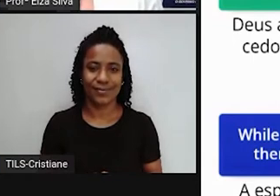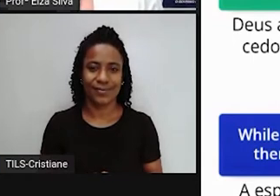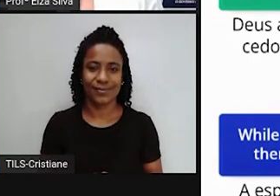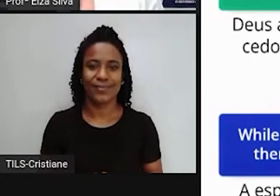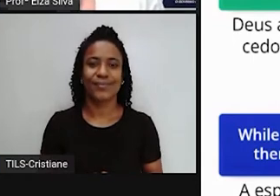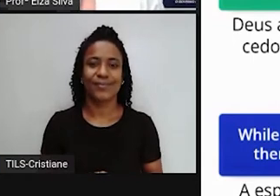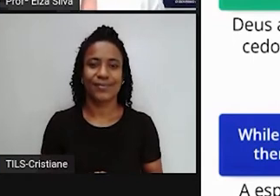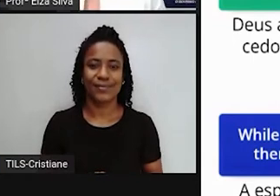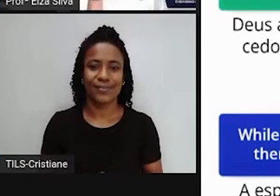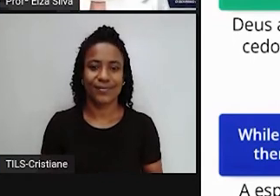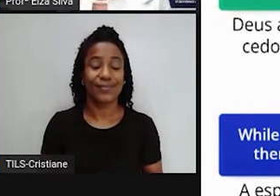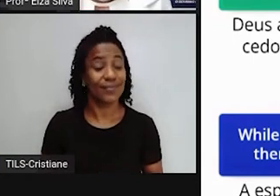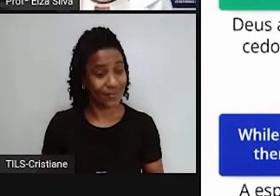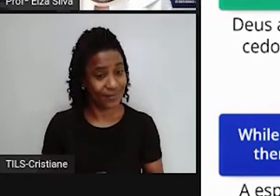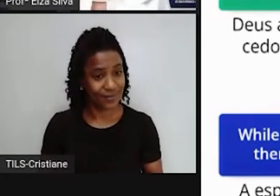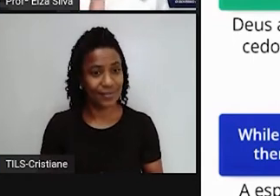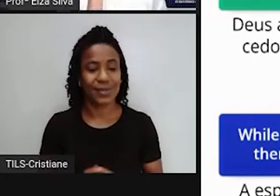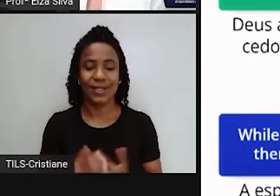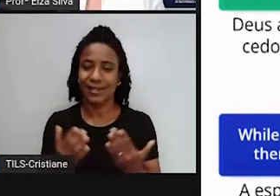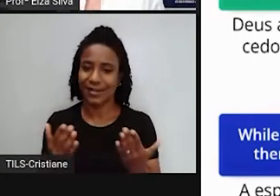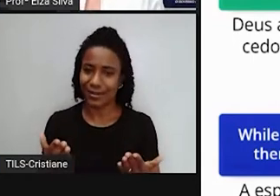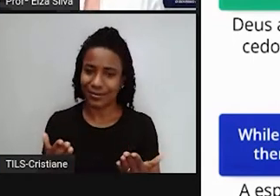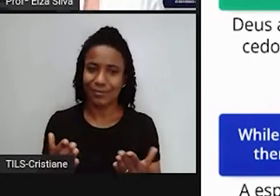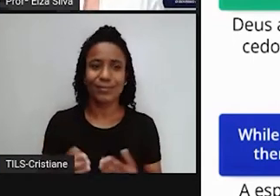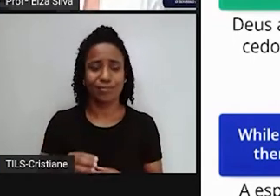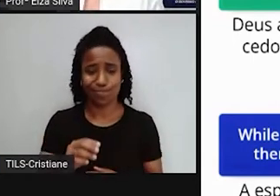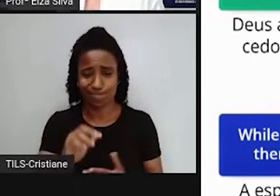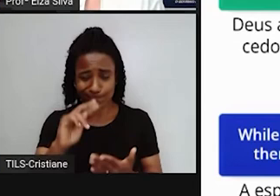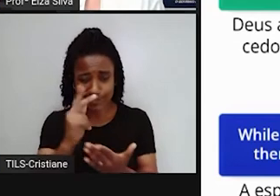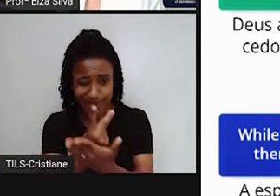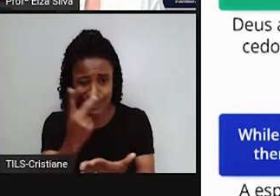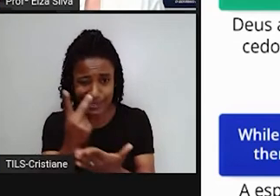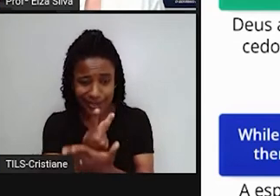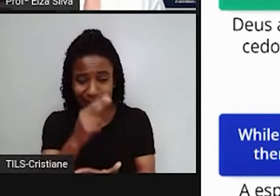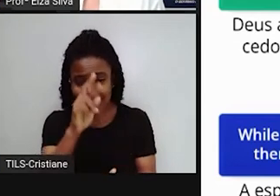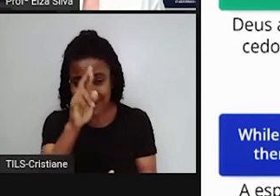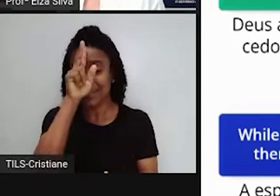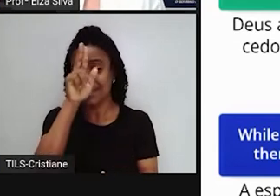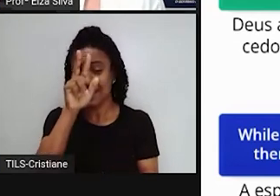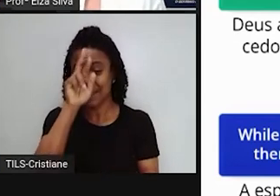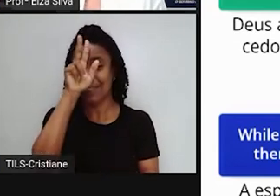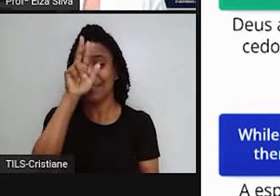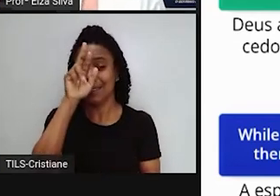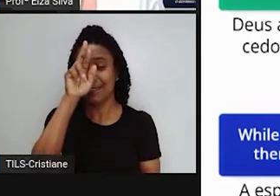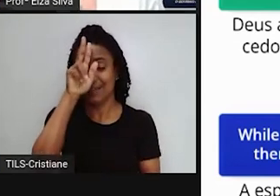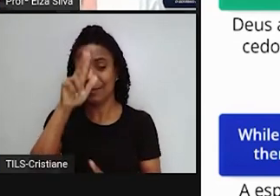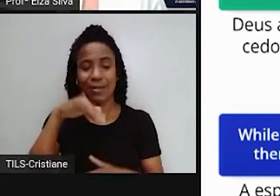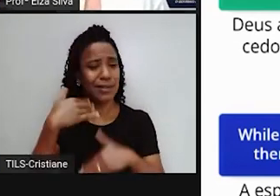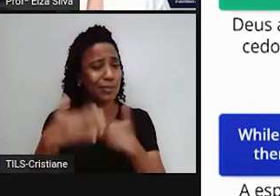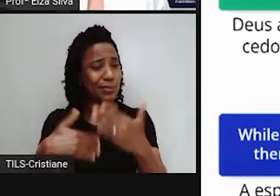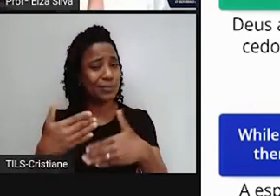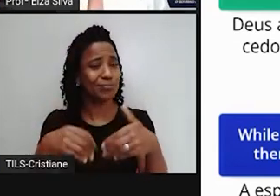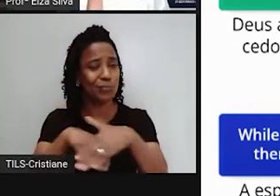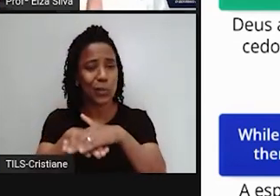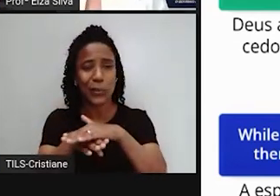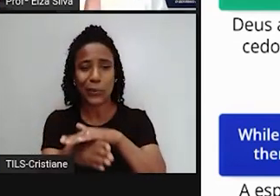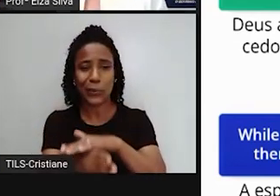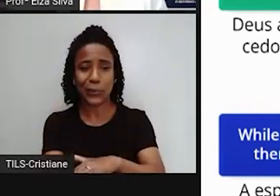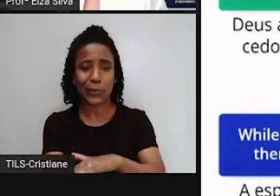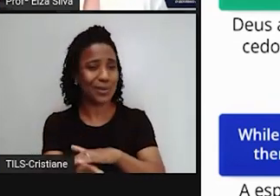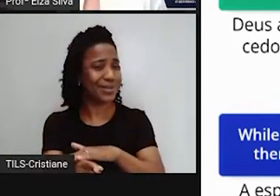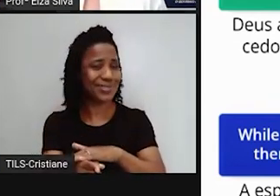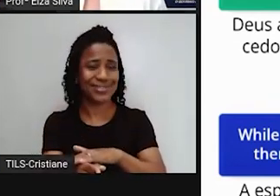ele diz. É errando que se aprende. Não é verdade? Às vezes a gente tem vergonha de